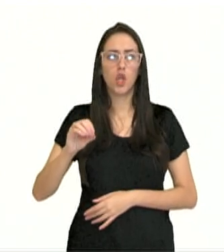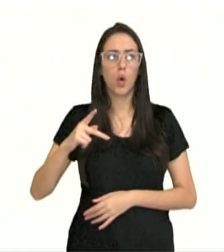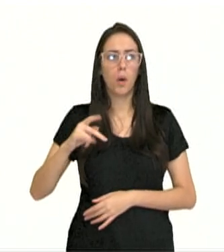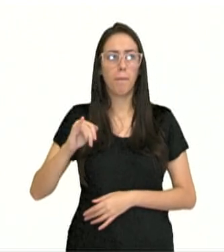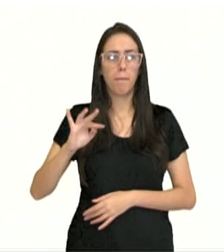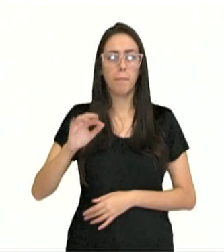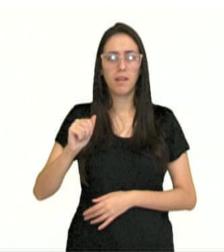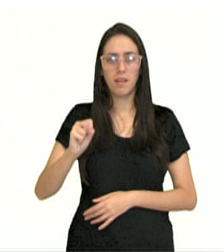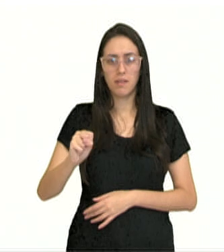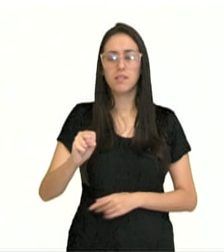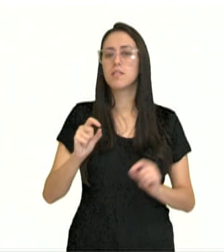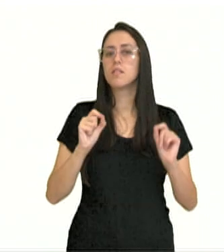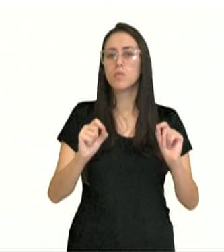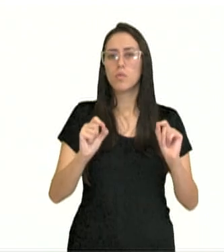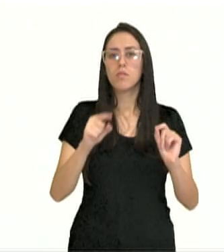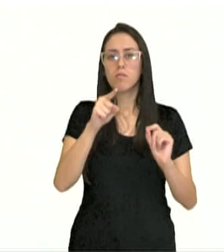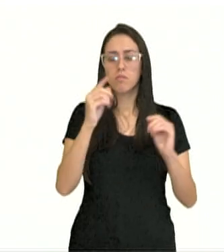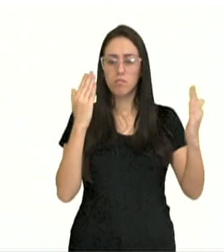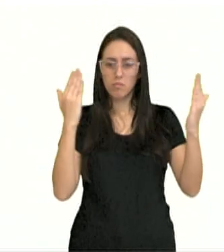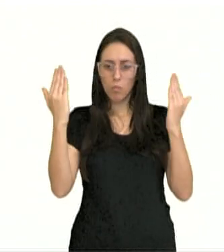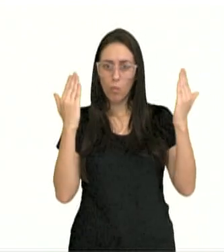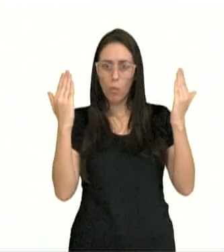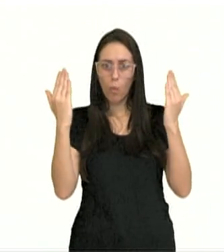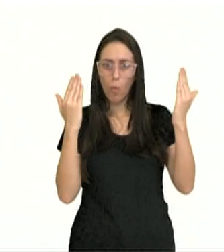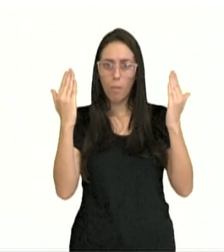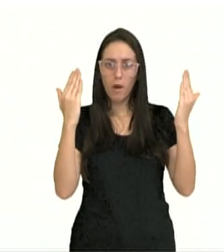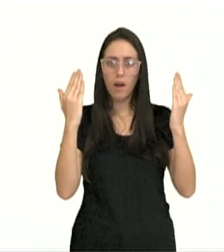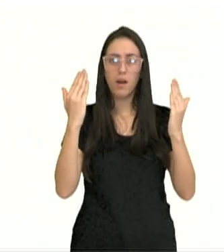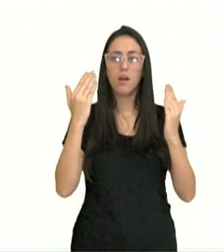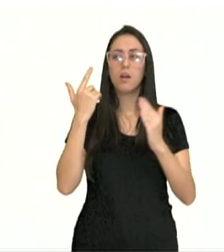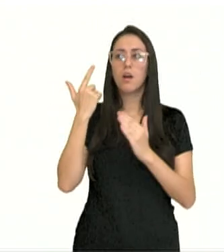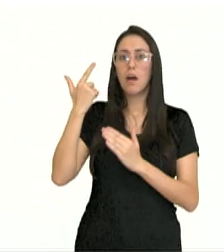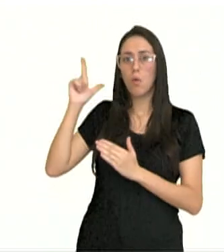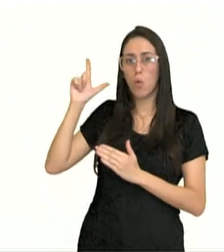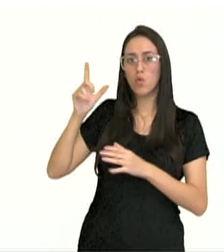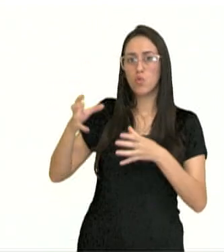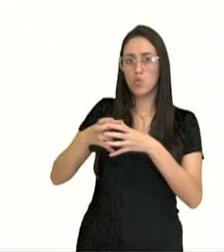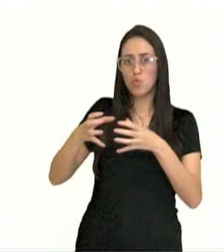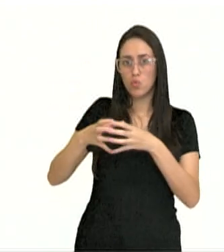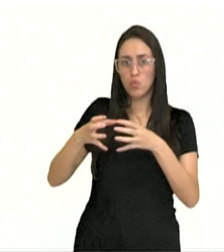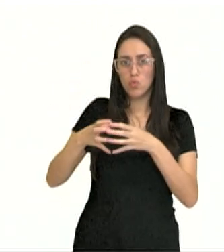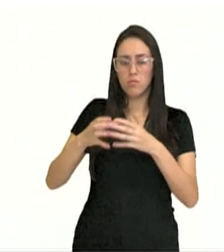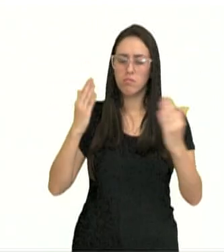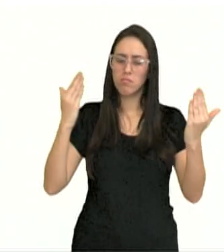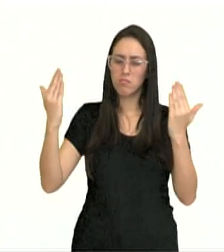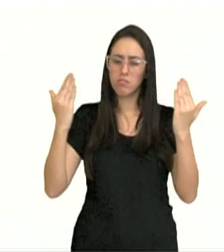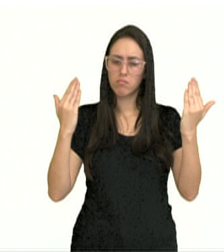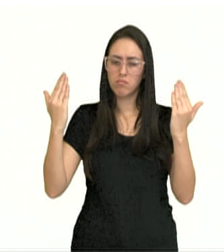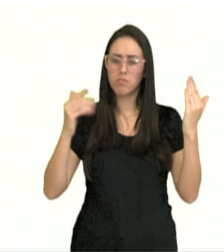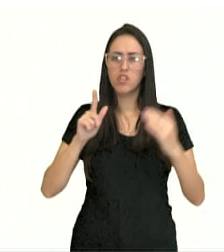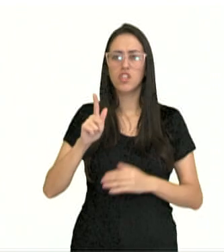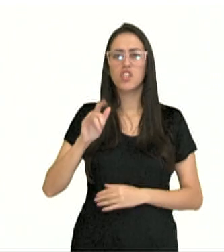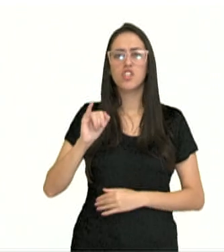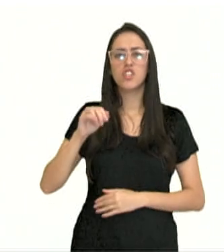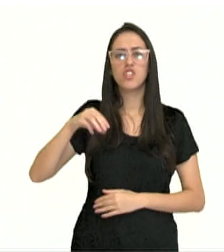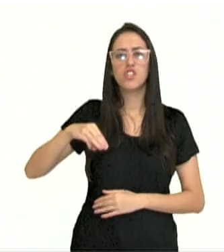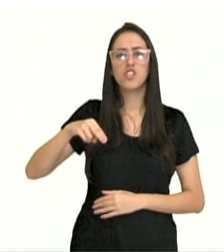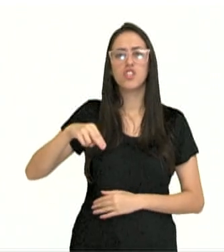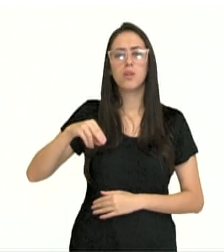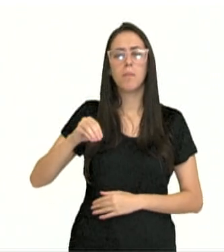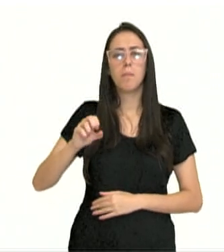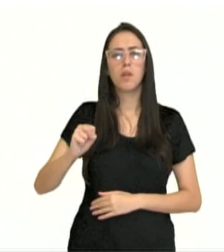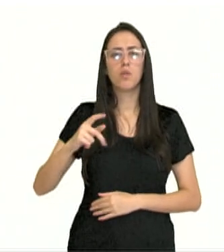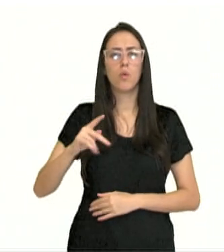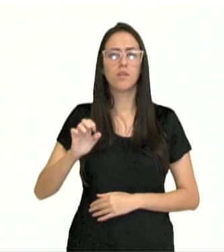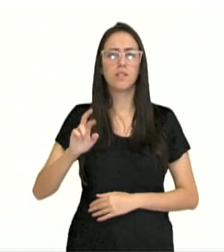atividade? Comparar Pteridófitas, o grupo anterior, com as Gimnosperma. Quais são